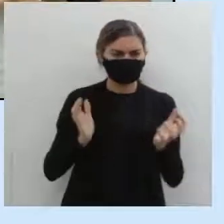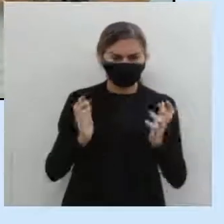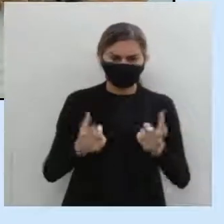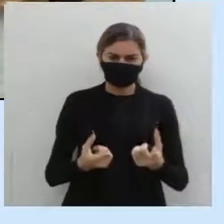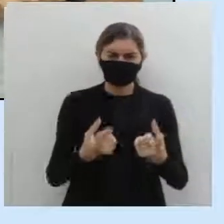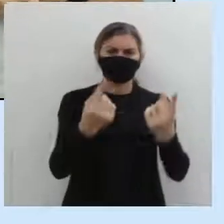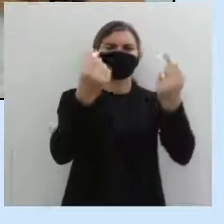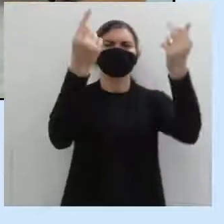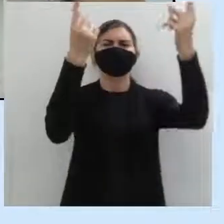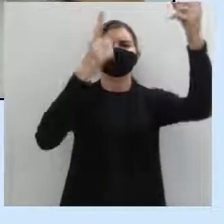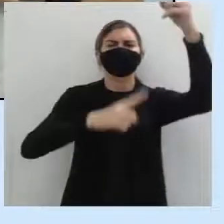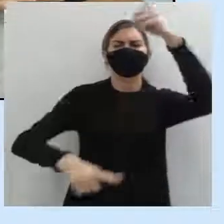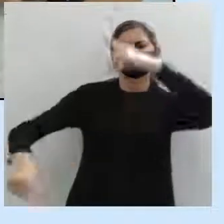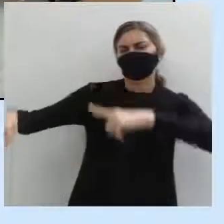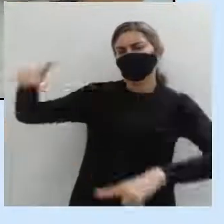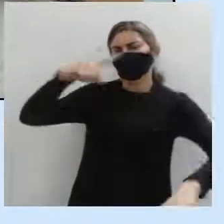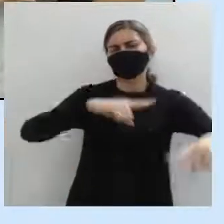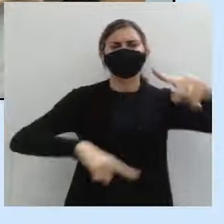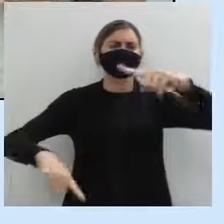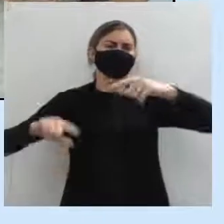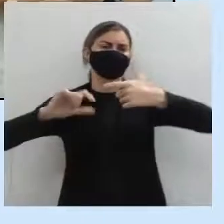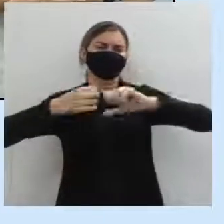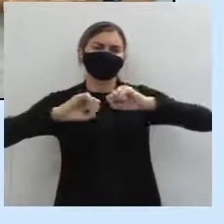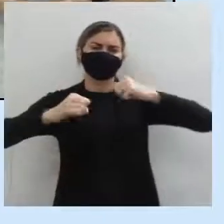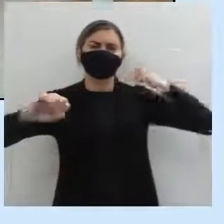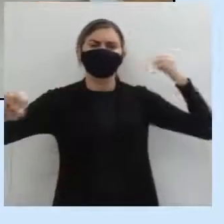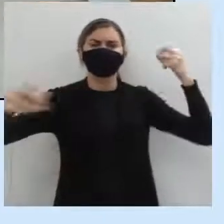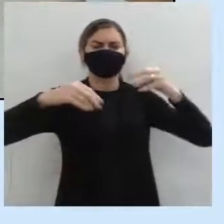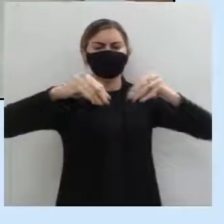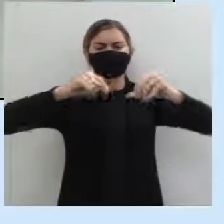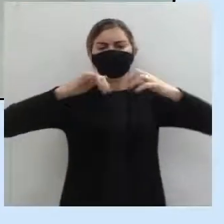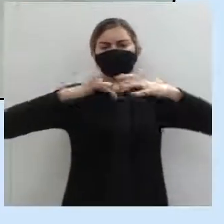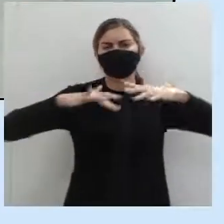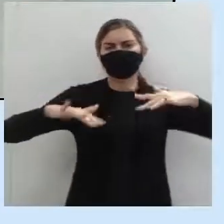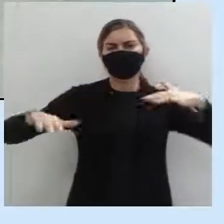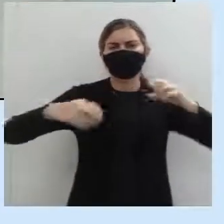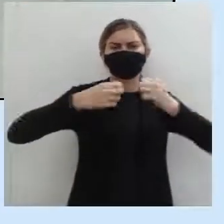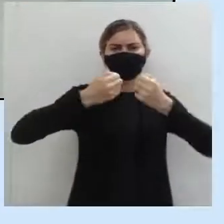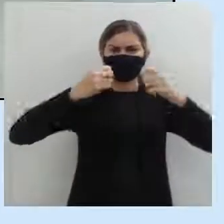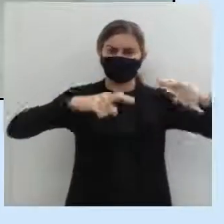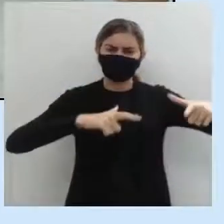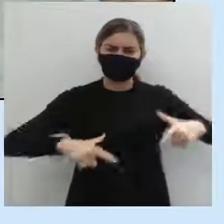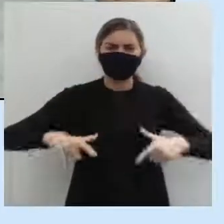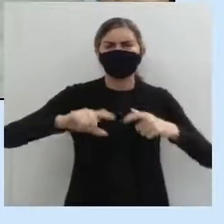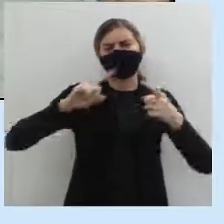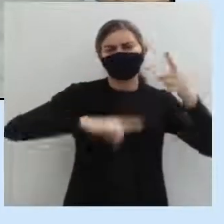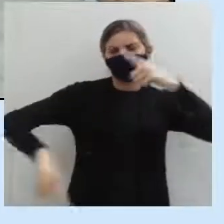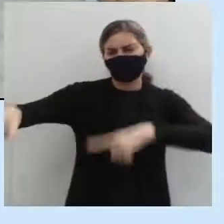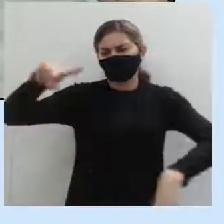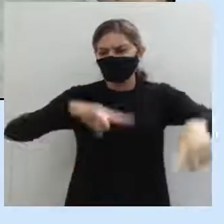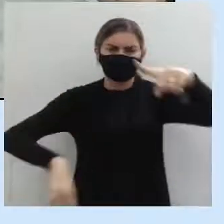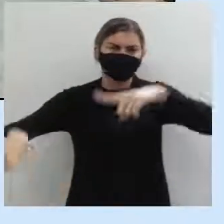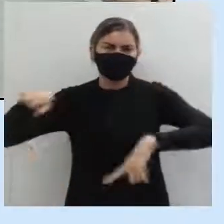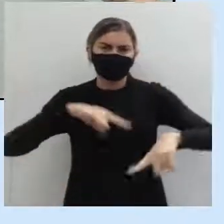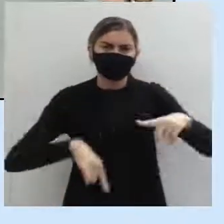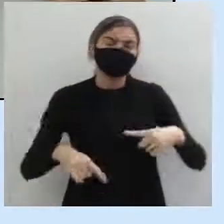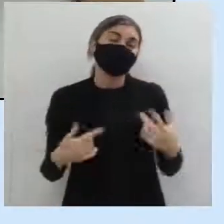e dominava amplas extensões territoriais. Até aí, nenhuma novidade, eu já havia falado isso para você.